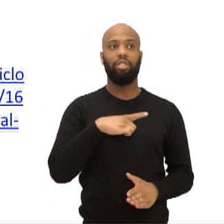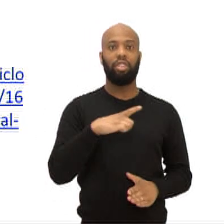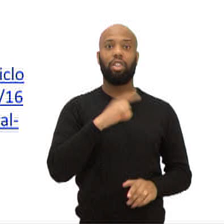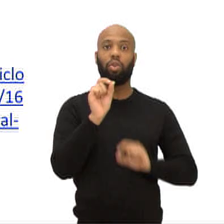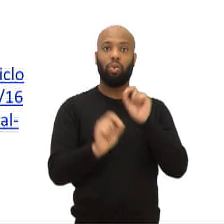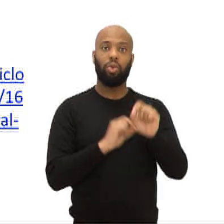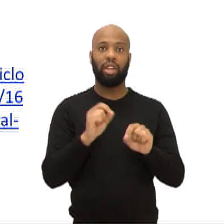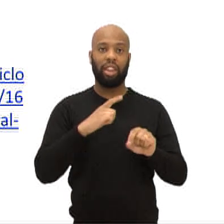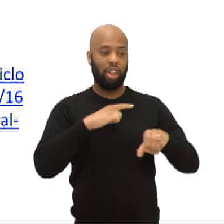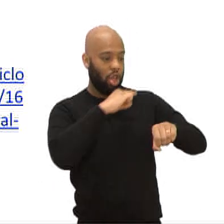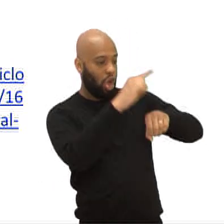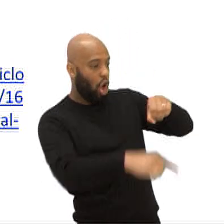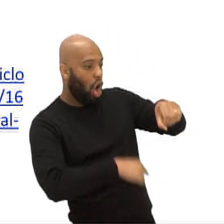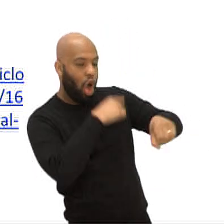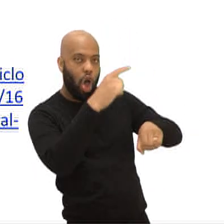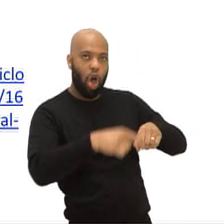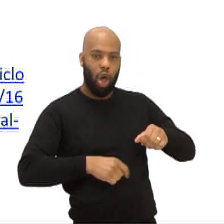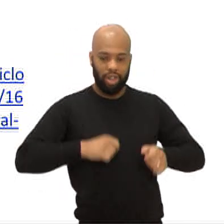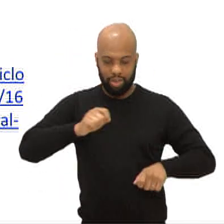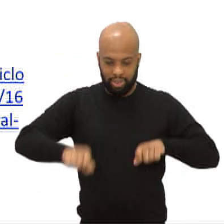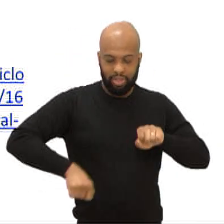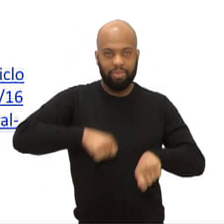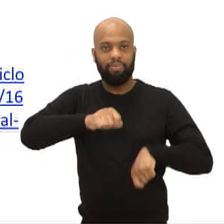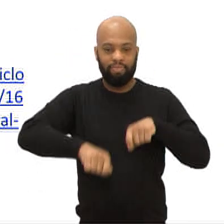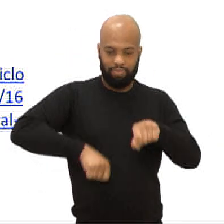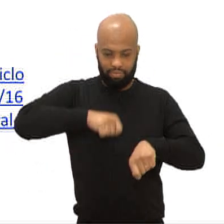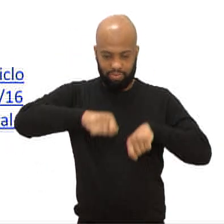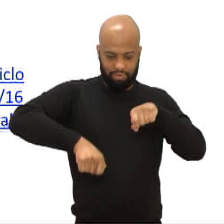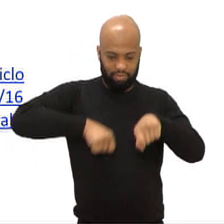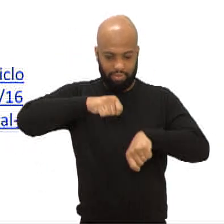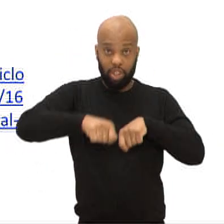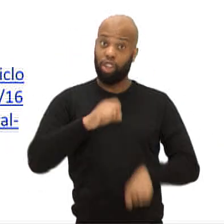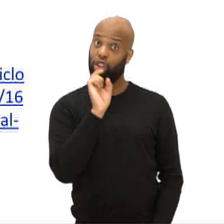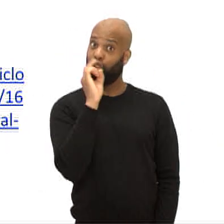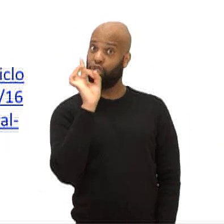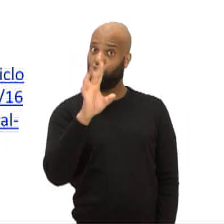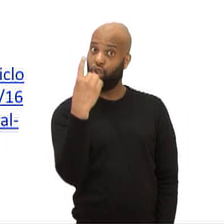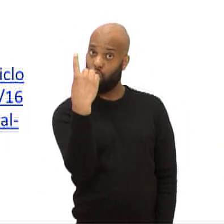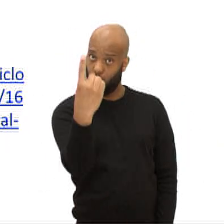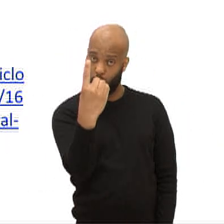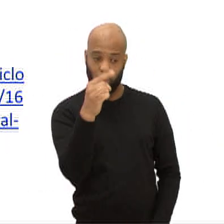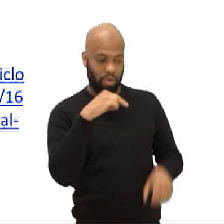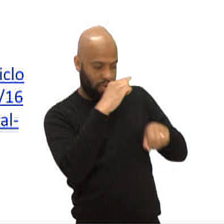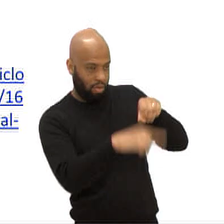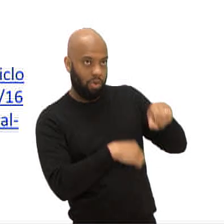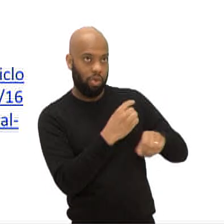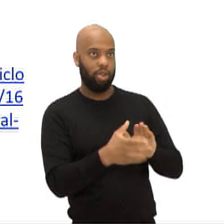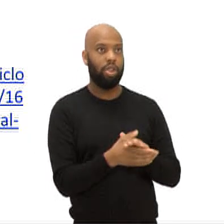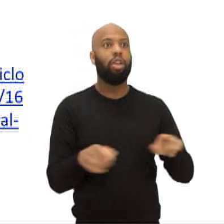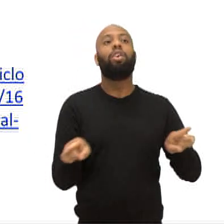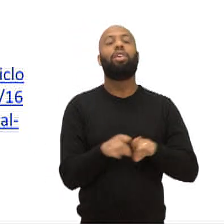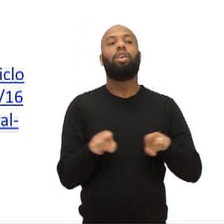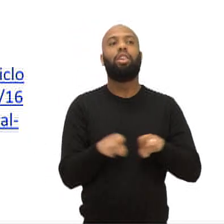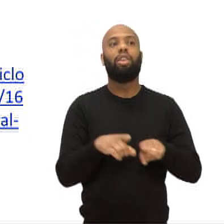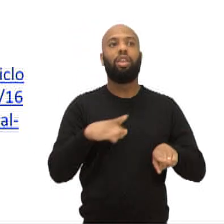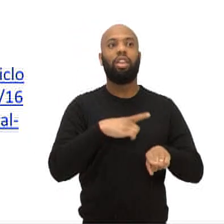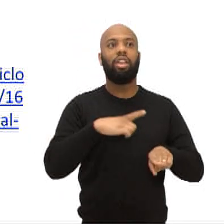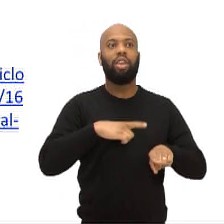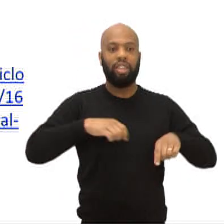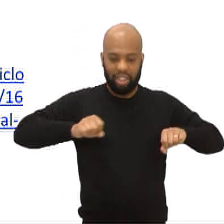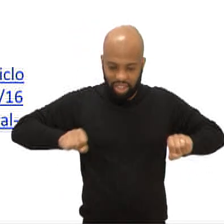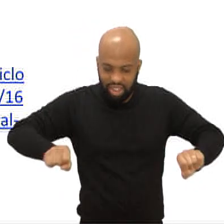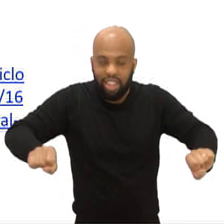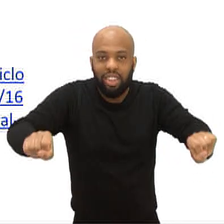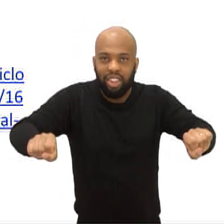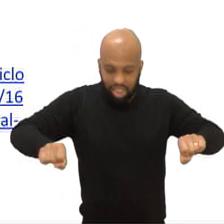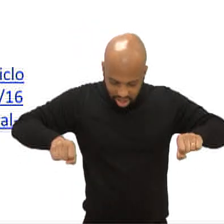Monociclo é uma questão de equilíbrio, né? Então, ele vai se equilibrar lá naquela bicicletinha só com aro. O rola-rola, né? Na lata,